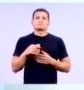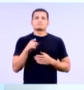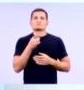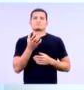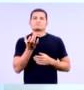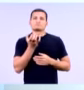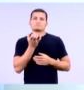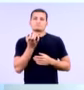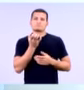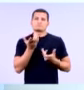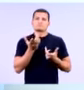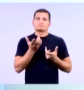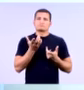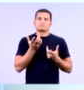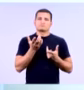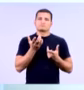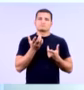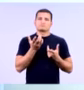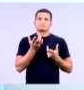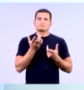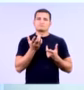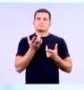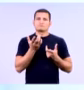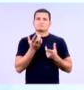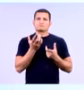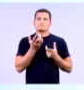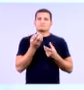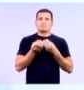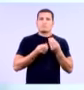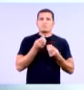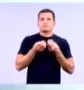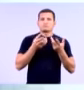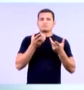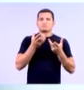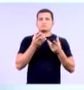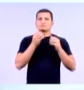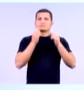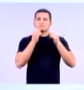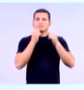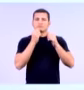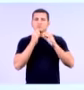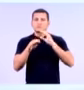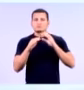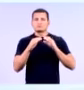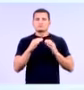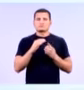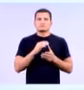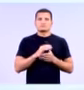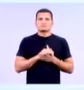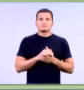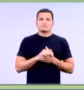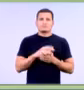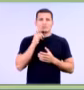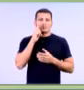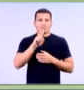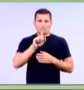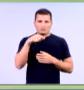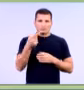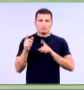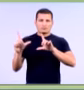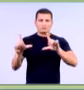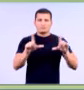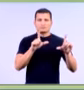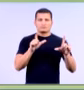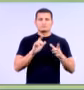uma determinada mensagem num lugar onde não convém. Não é? Então, vamos lá, vejamos aqui no nosso próximo slide.